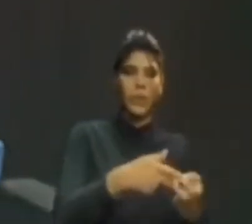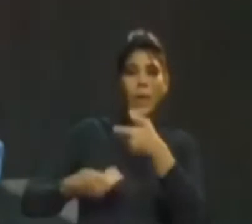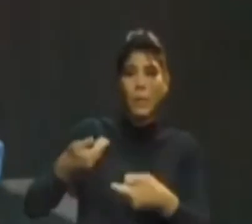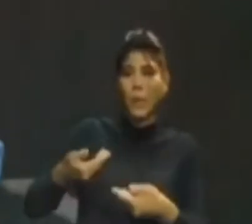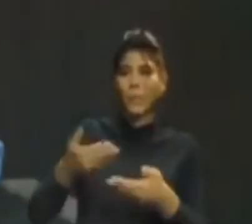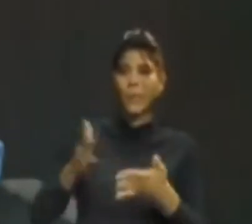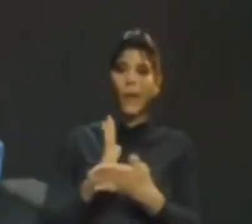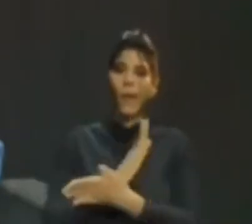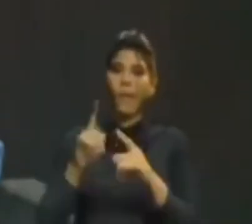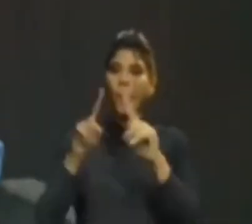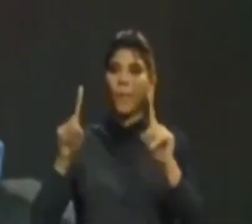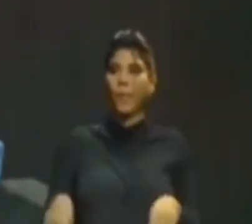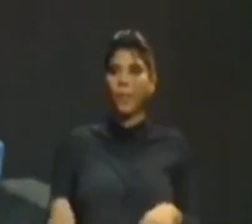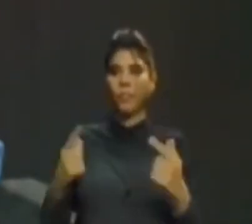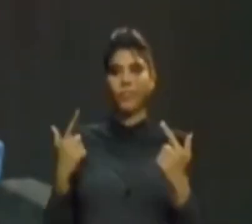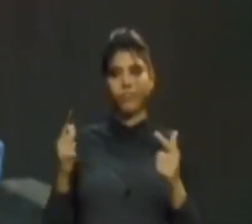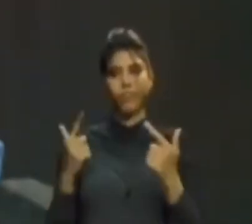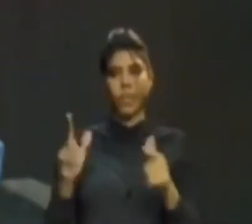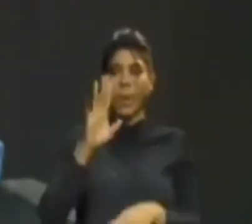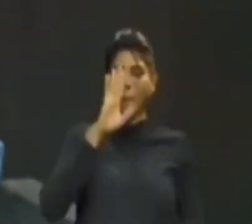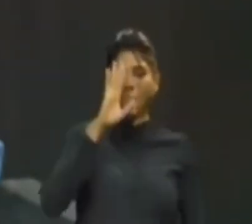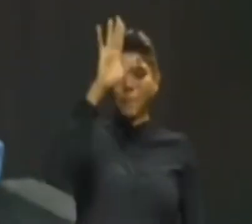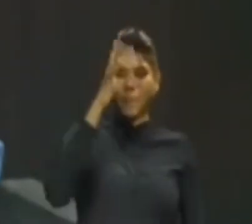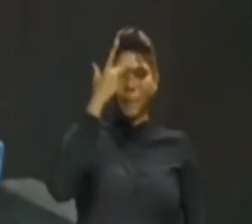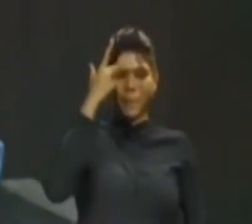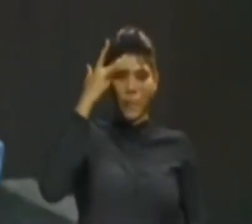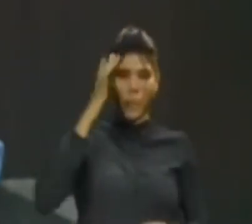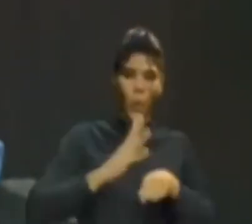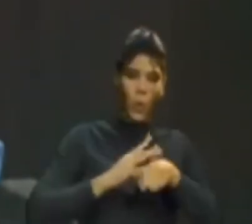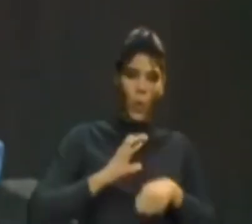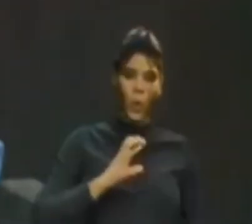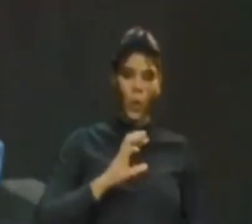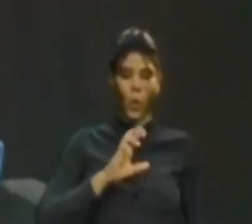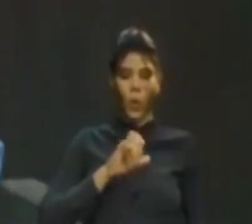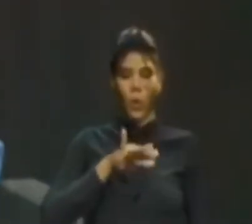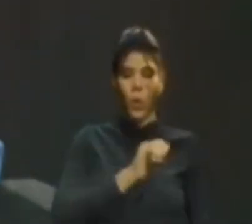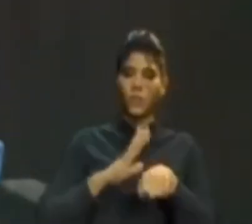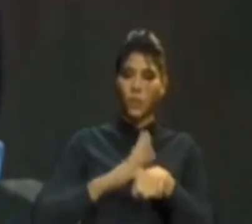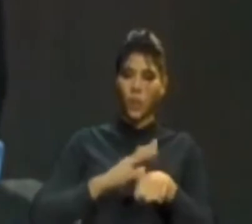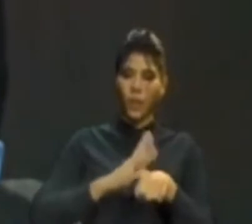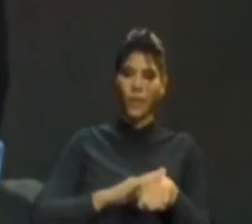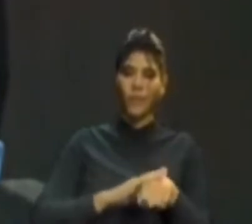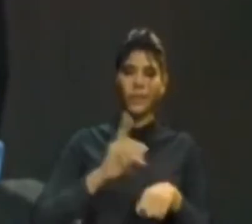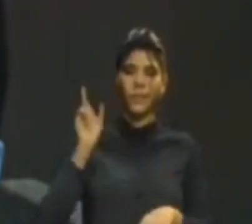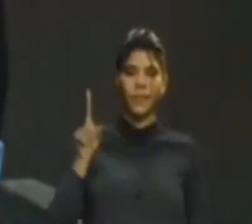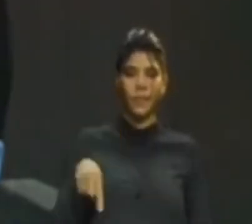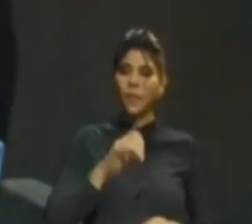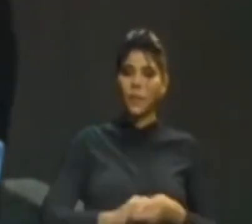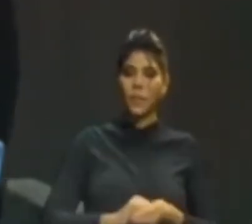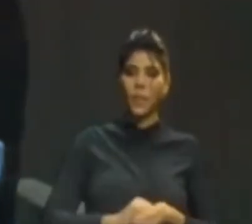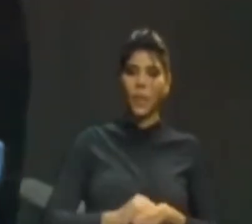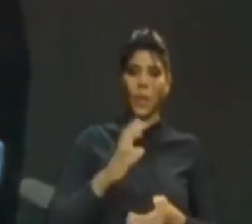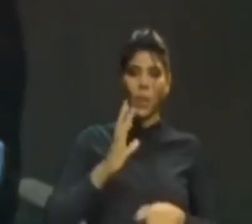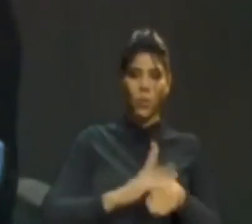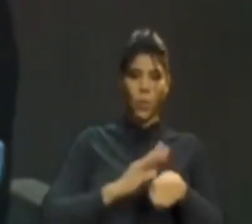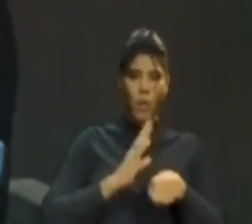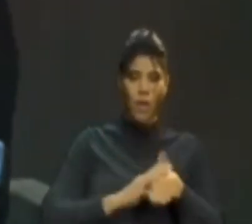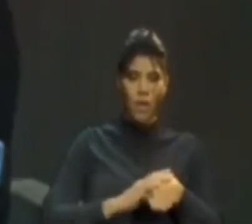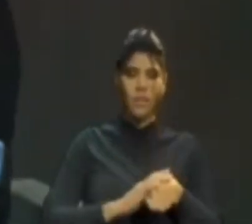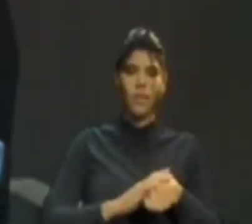tratamentos sobretudo pessoas com doenças crônicas com doenças de maior complexidade ou por exemplo com doenças que